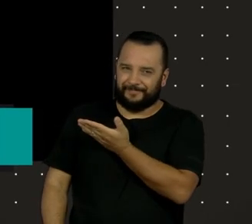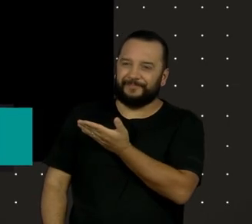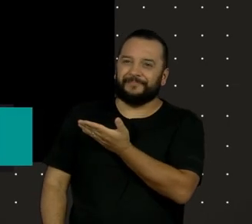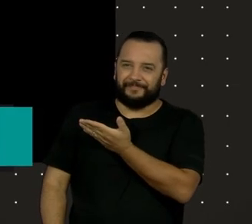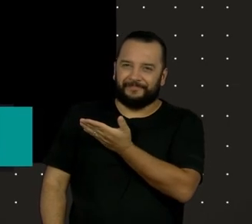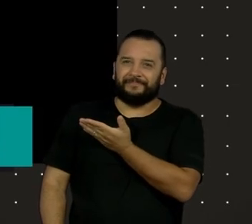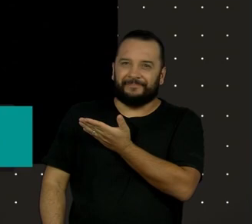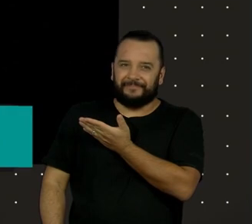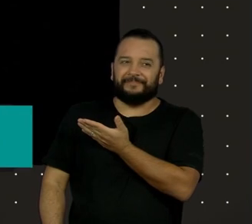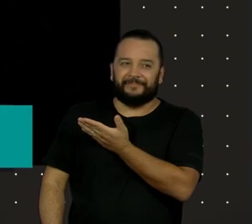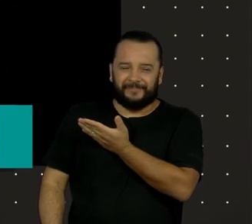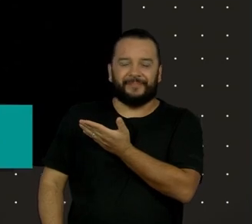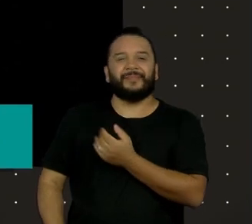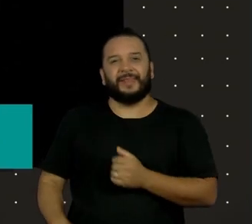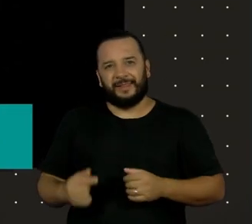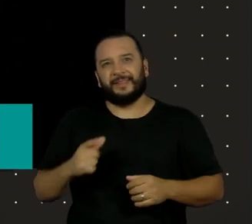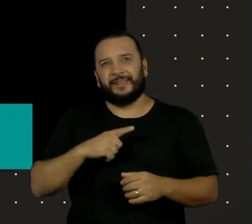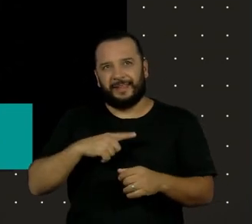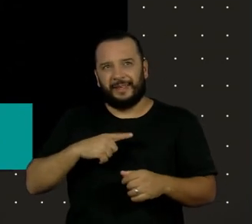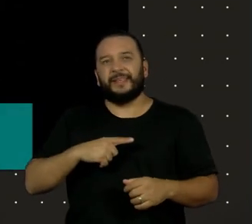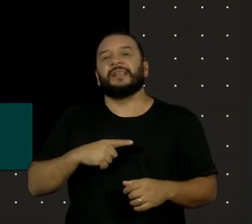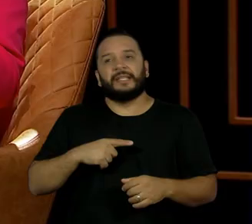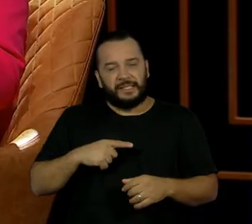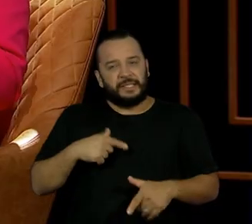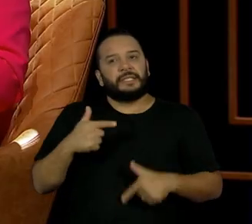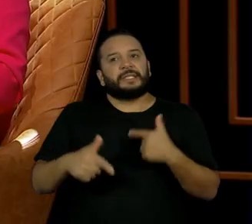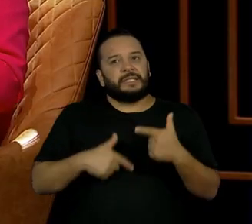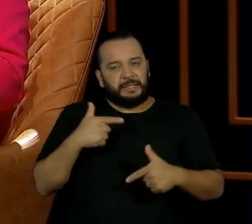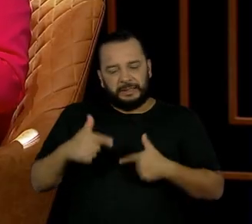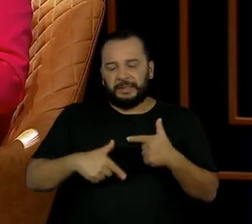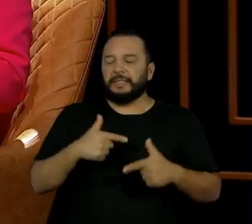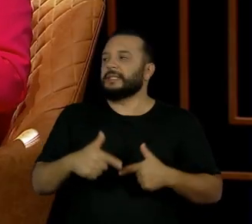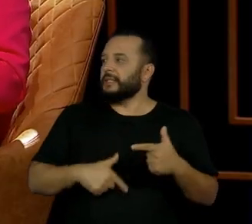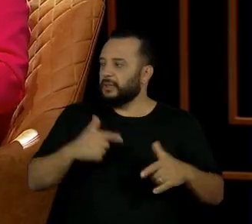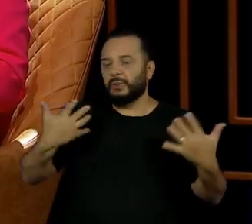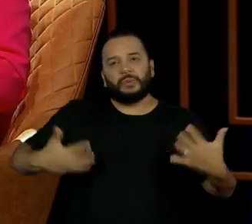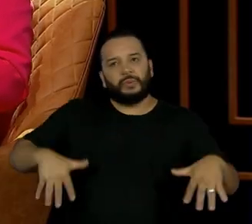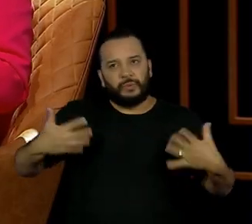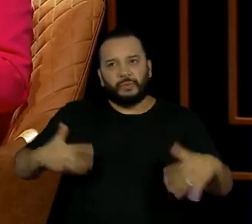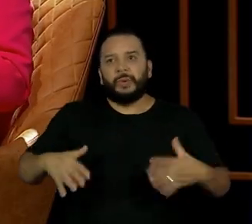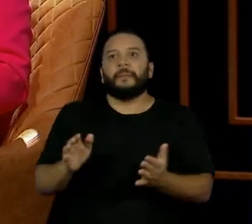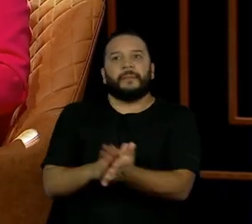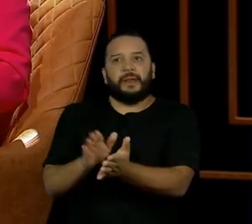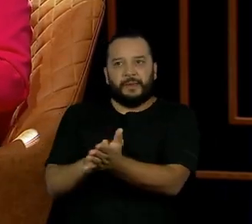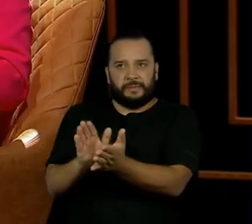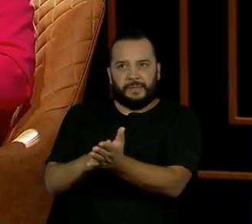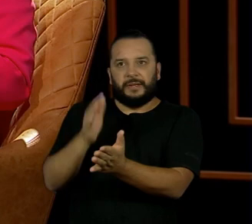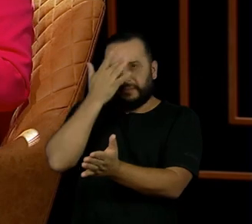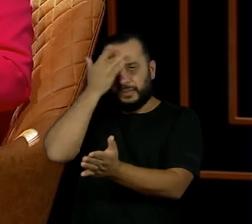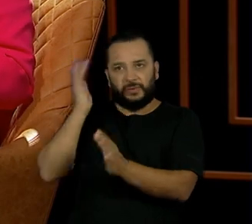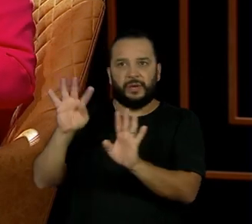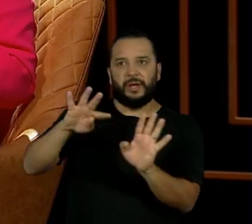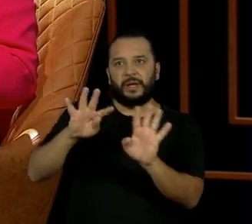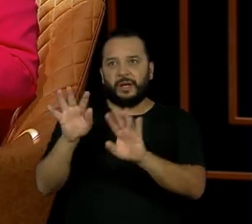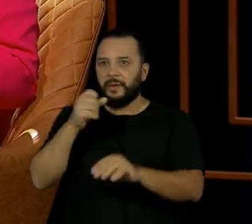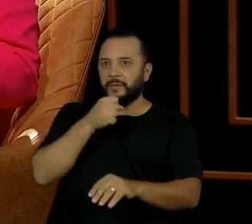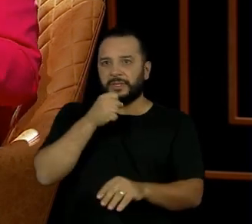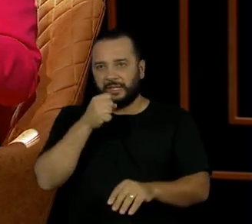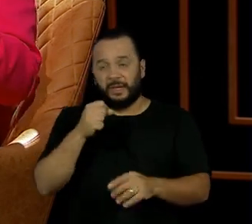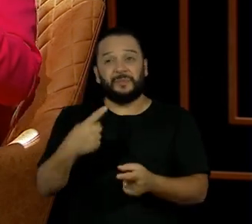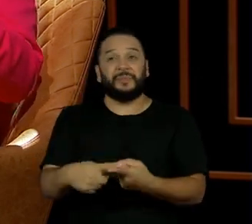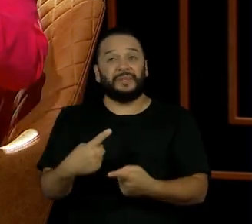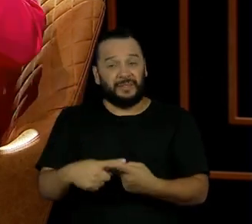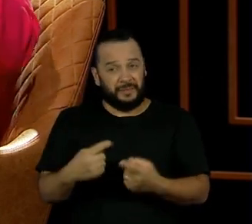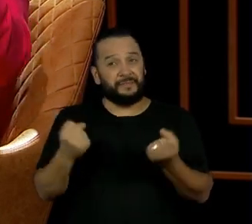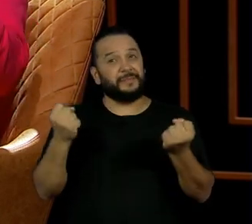que é uma rotina assim uma rotina de atleta Parabéns para quem faz musical não é mole não é